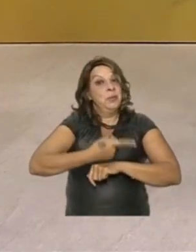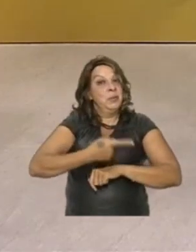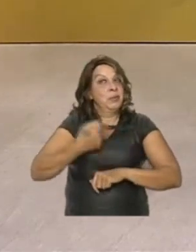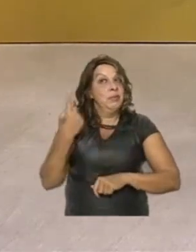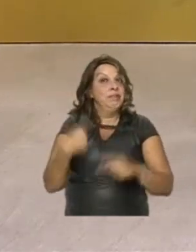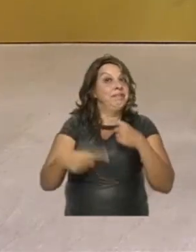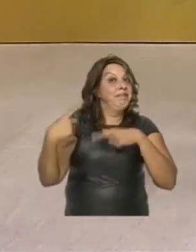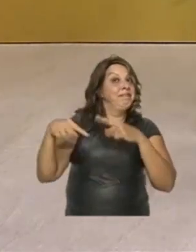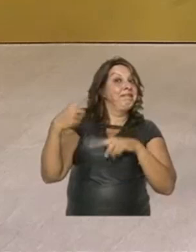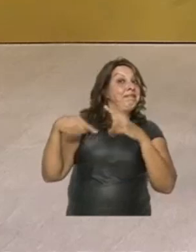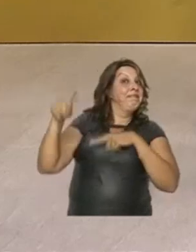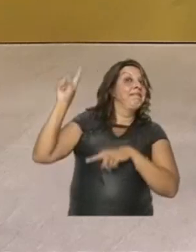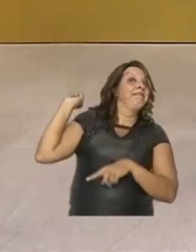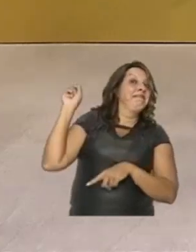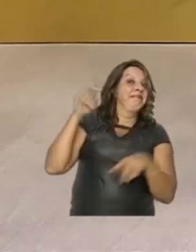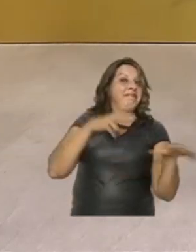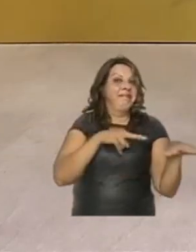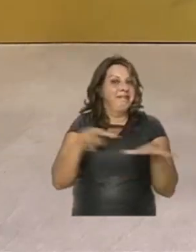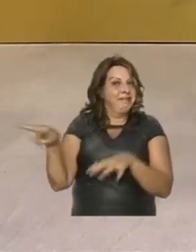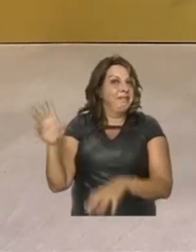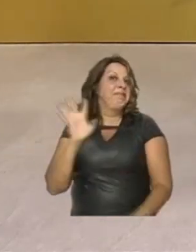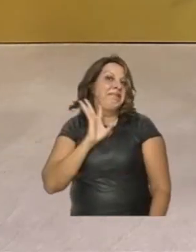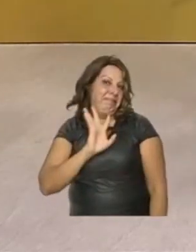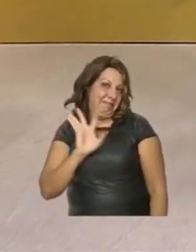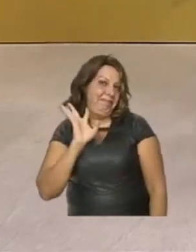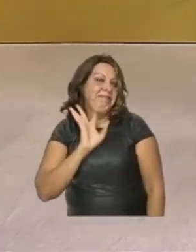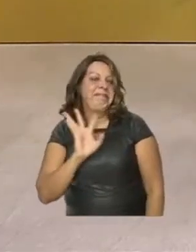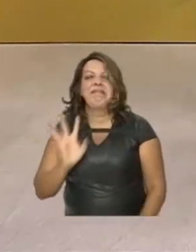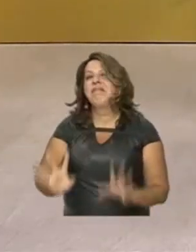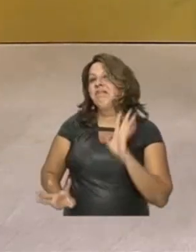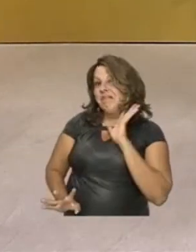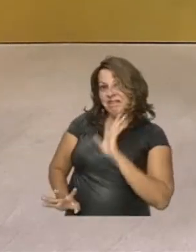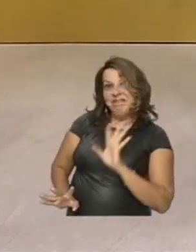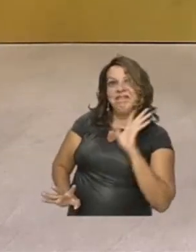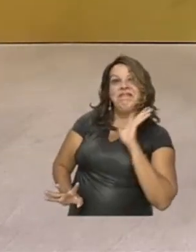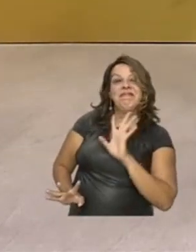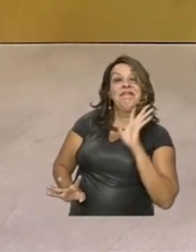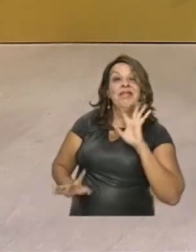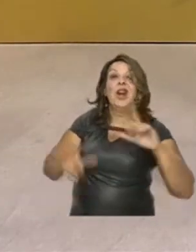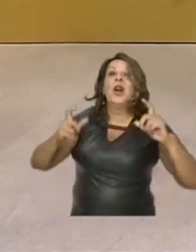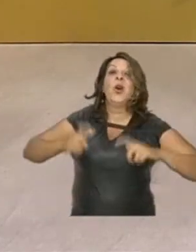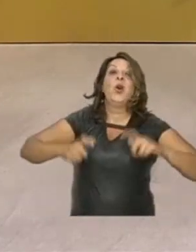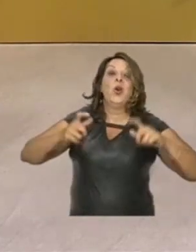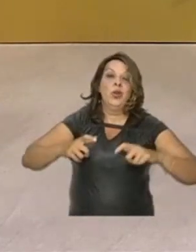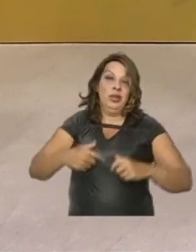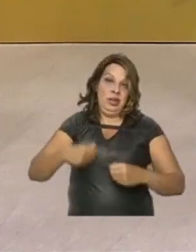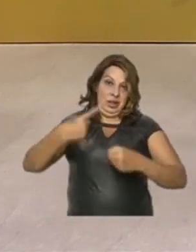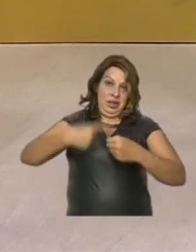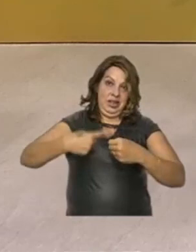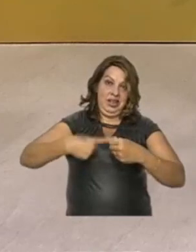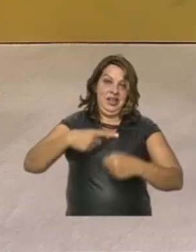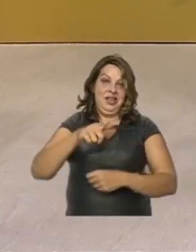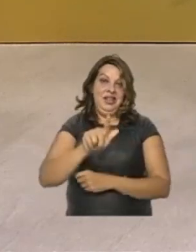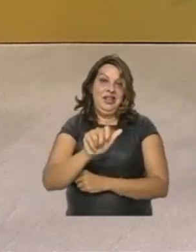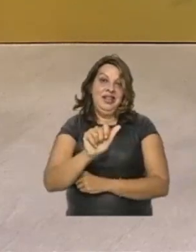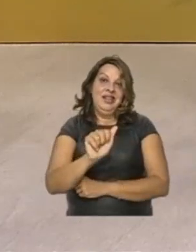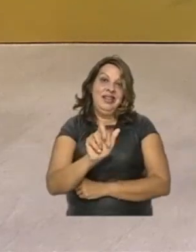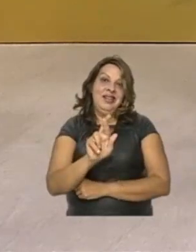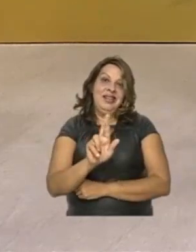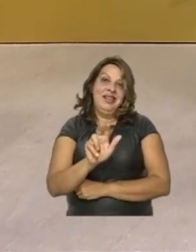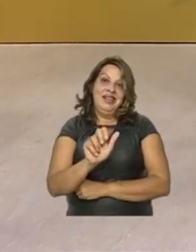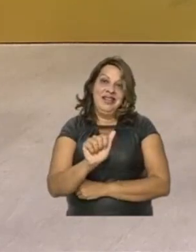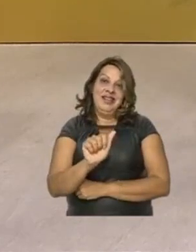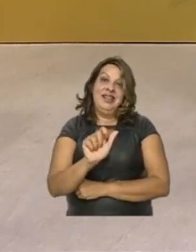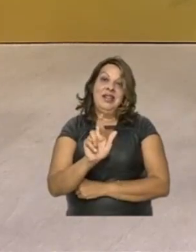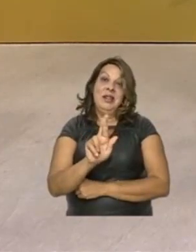o primeiro prêmio da semana passada também foi bacana. Foi muito legal e foi lá para a cidade de Gararu, a felicidade, né? Quem estava lá